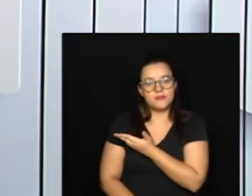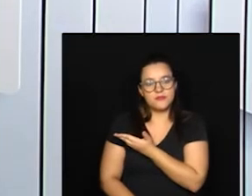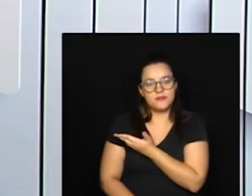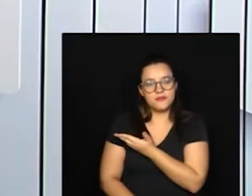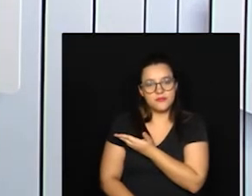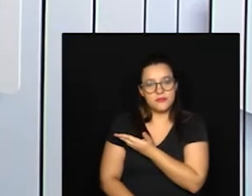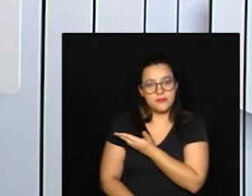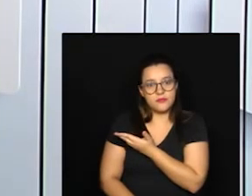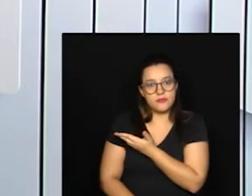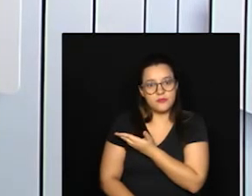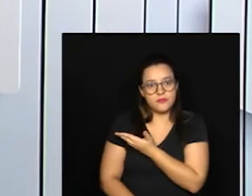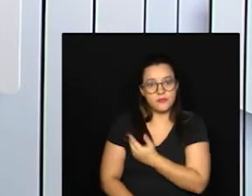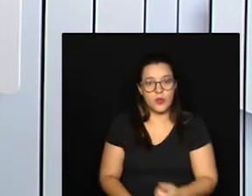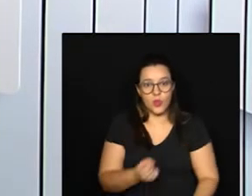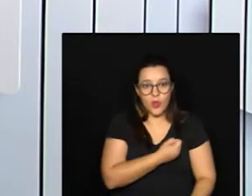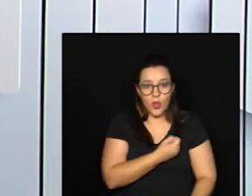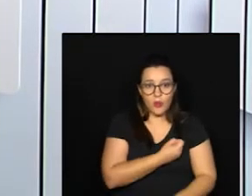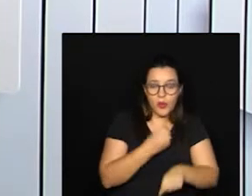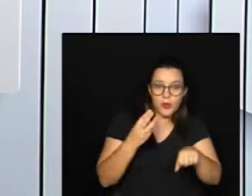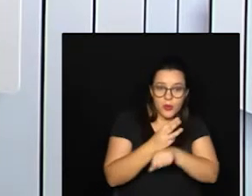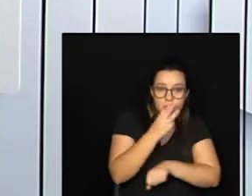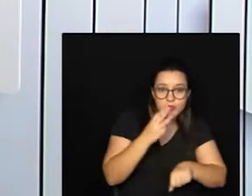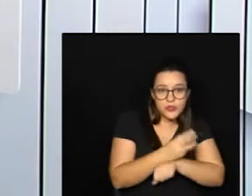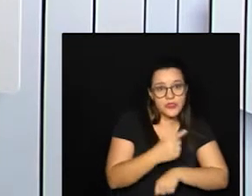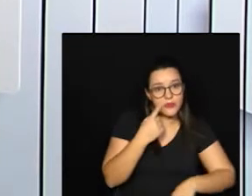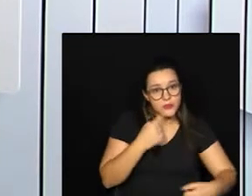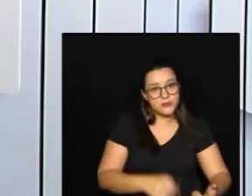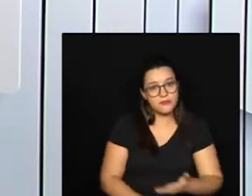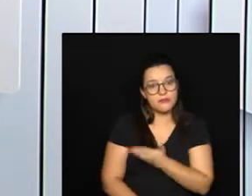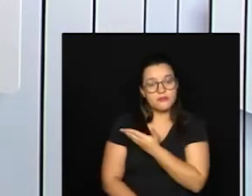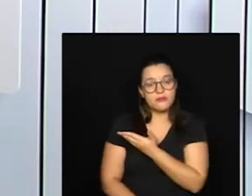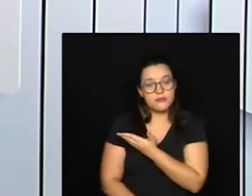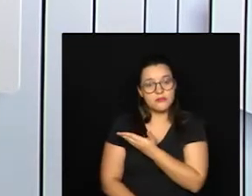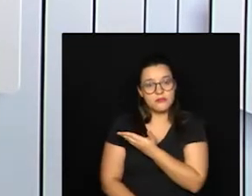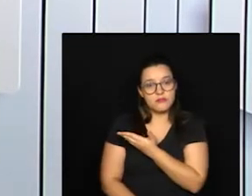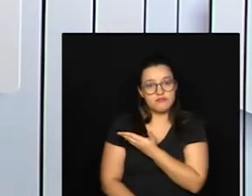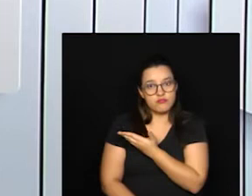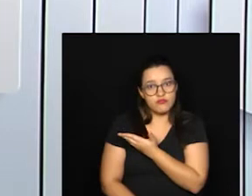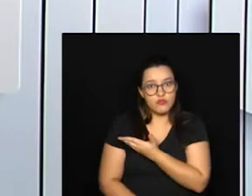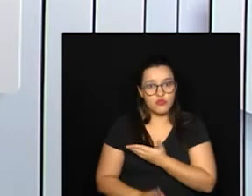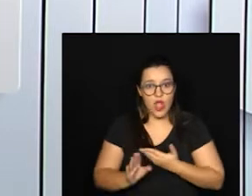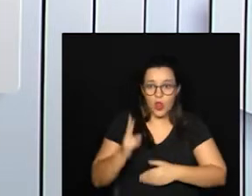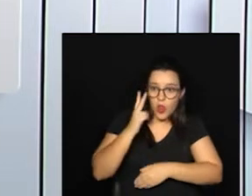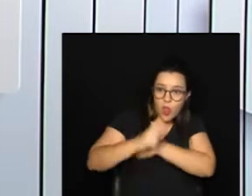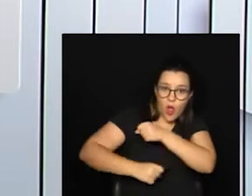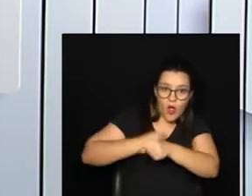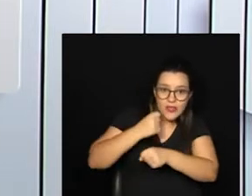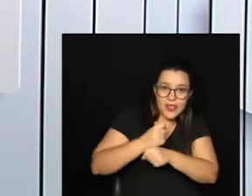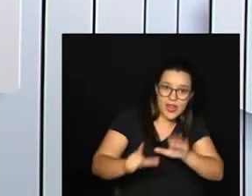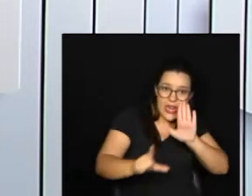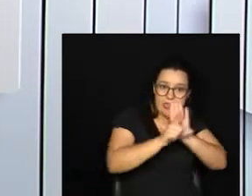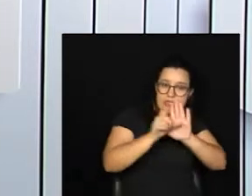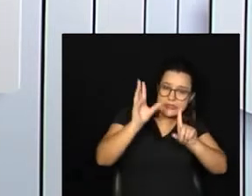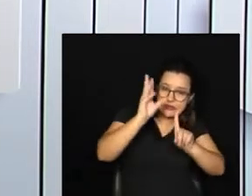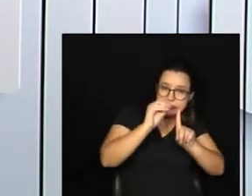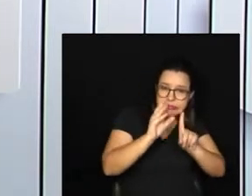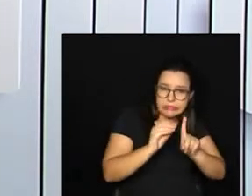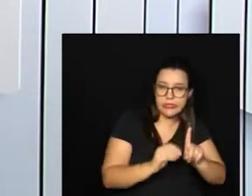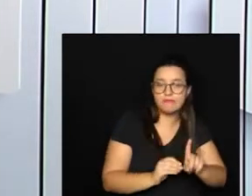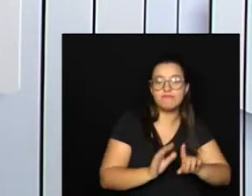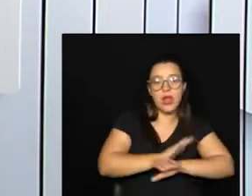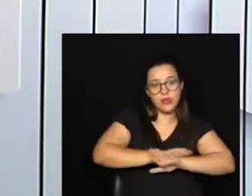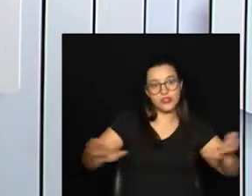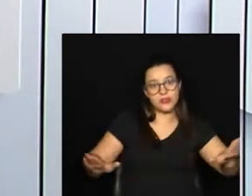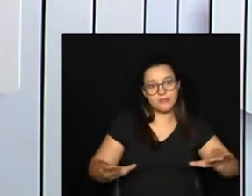978-29-3776 é o número do nosso WhatsApp, DDD19. Dois anos da lei de importunação sexual, nós estamos falando